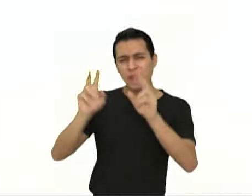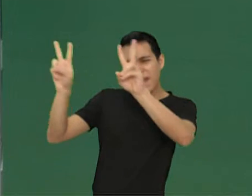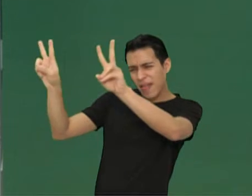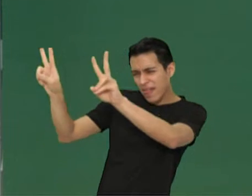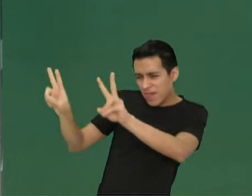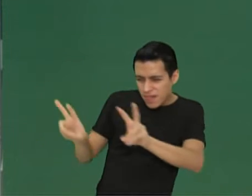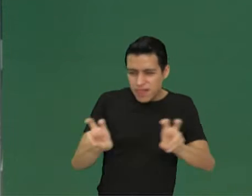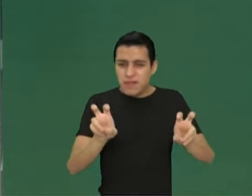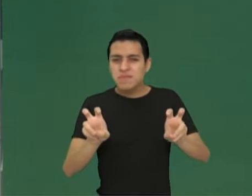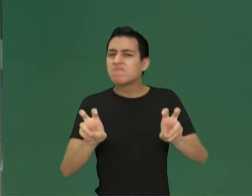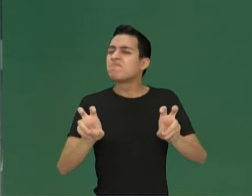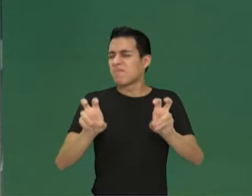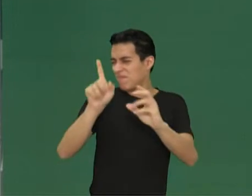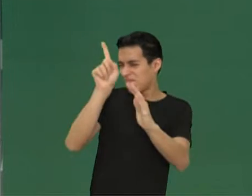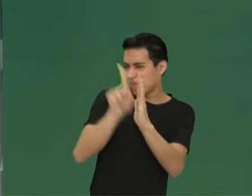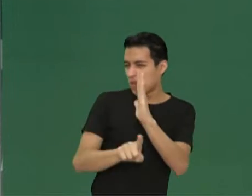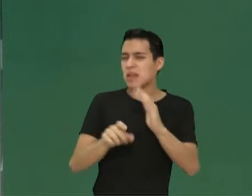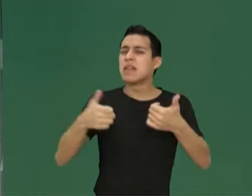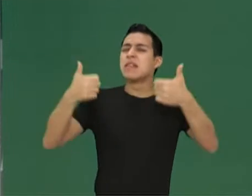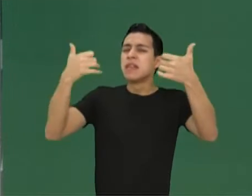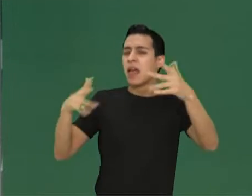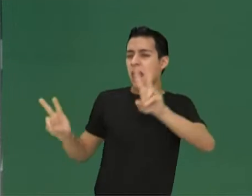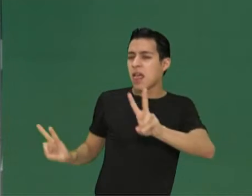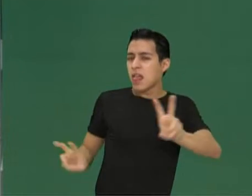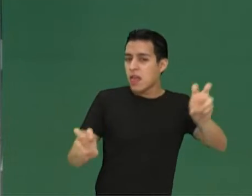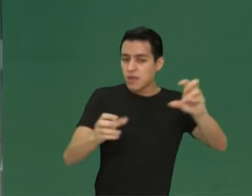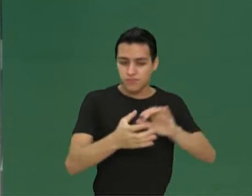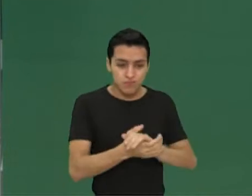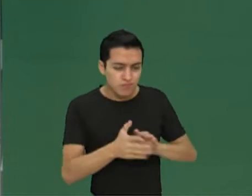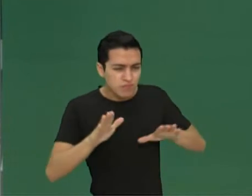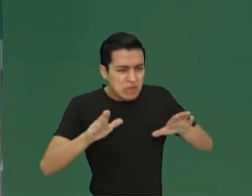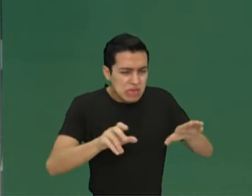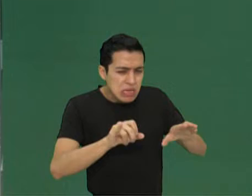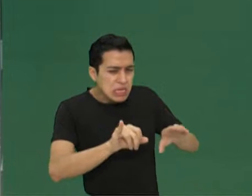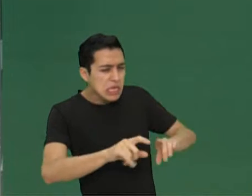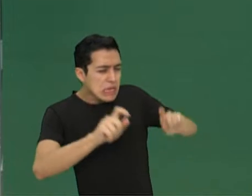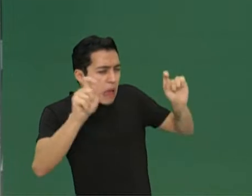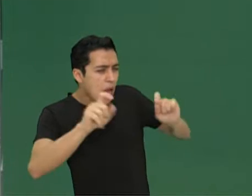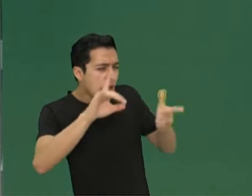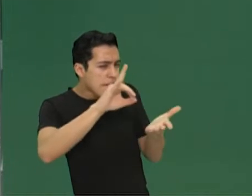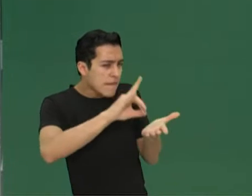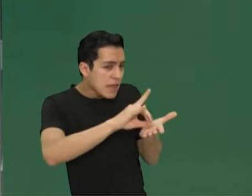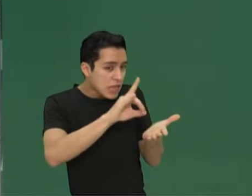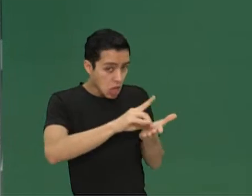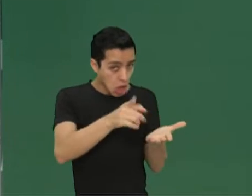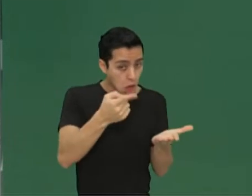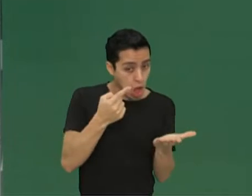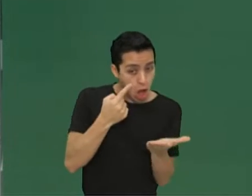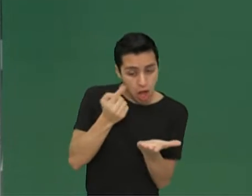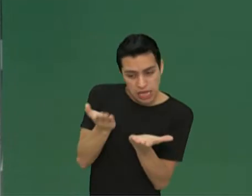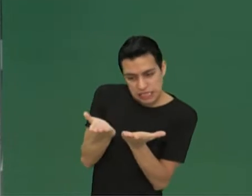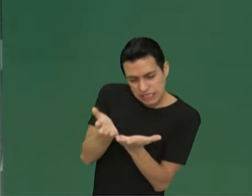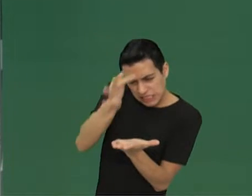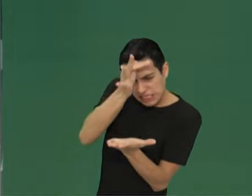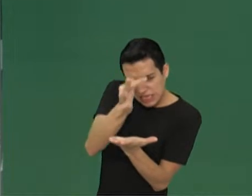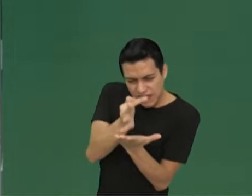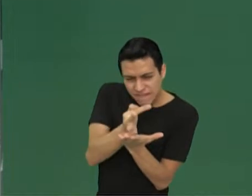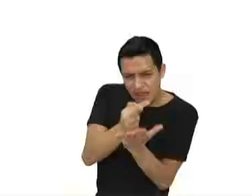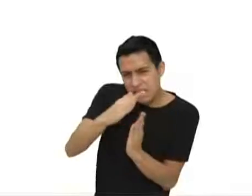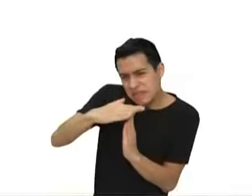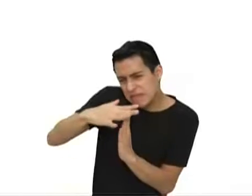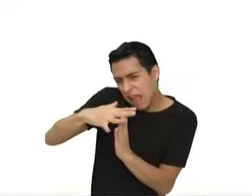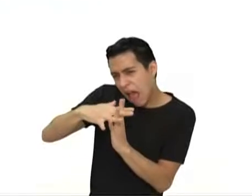Tomás de Aquino com uma questãozinha, né? Diz ali a citação: se é correto que a verdade da fé cristã ultrapassa